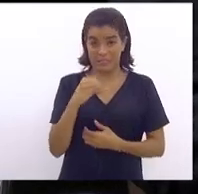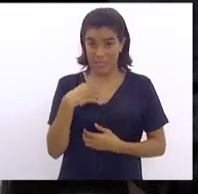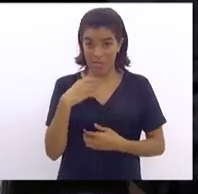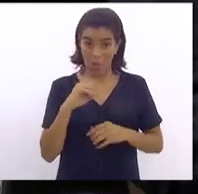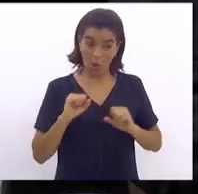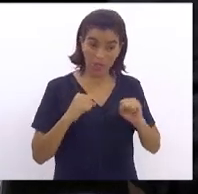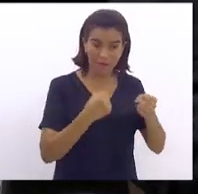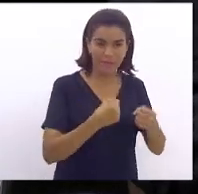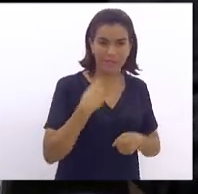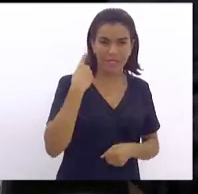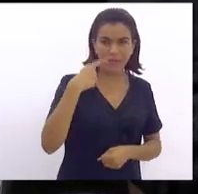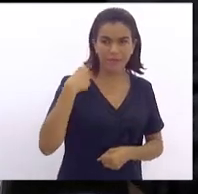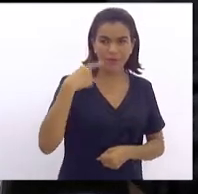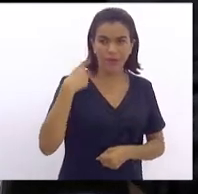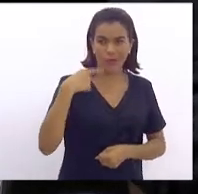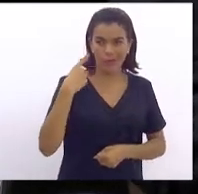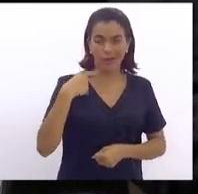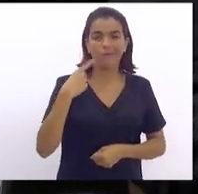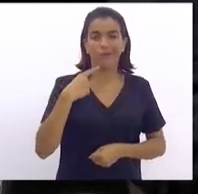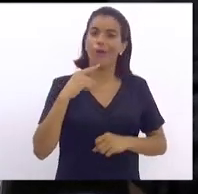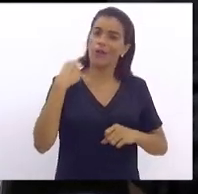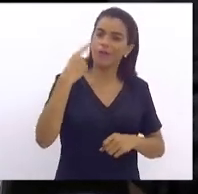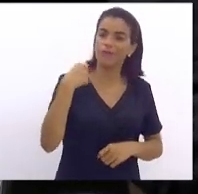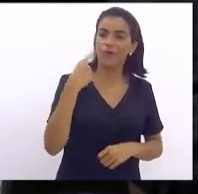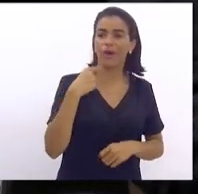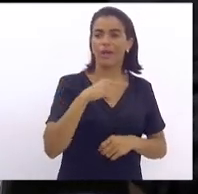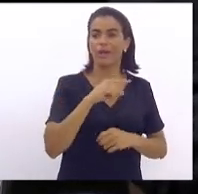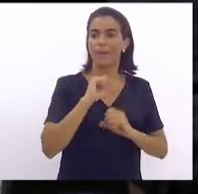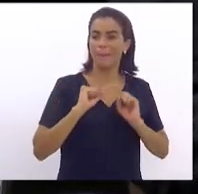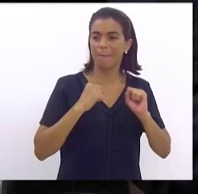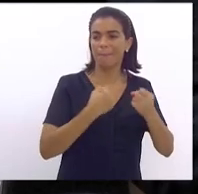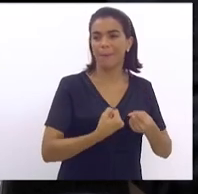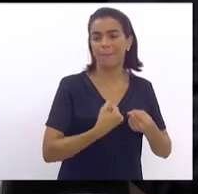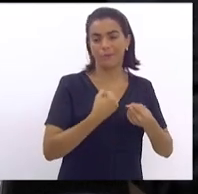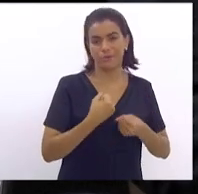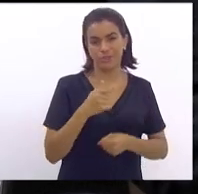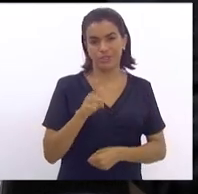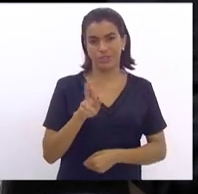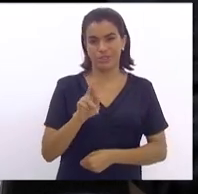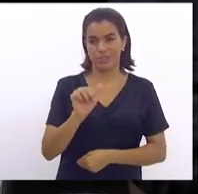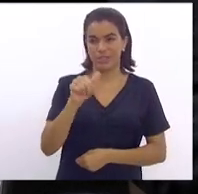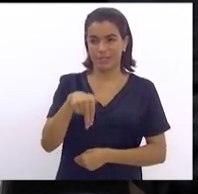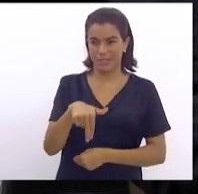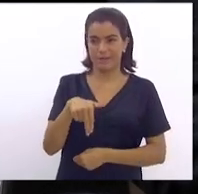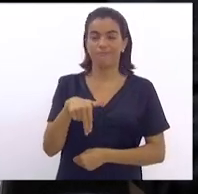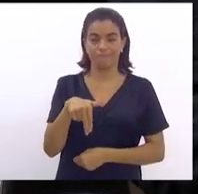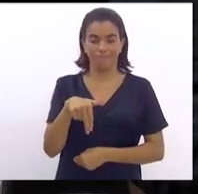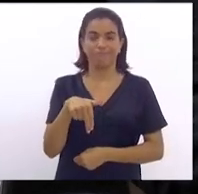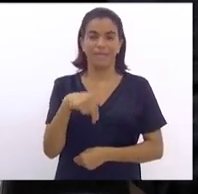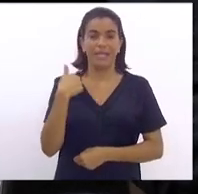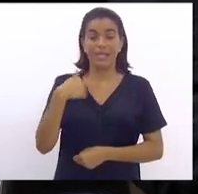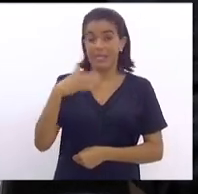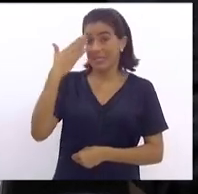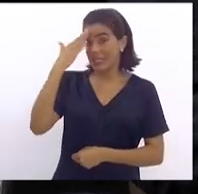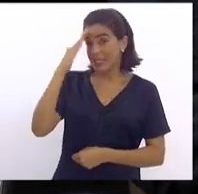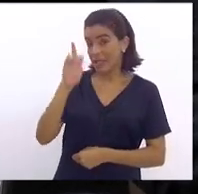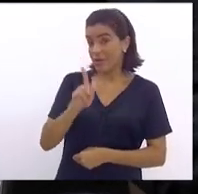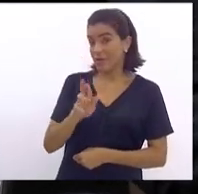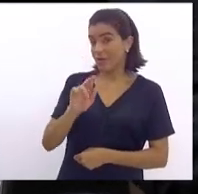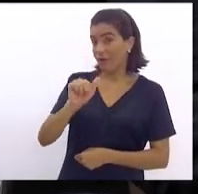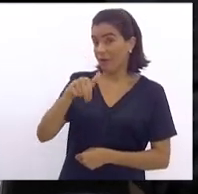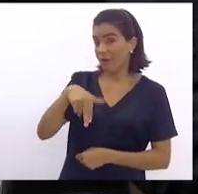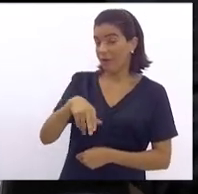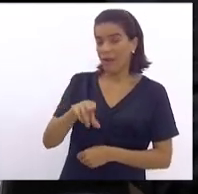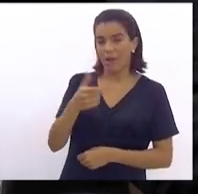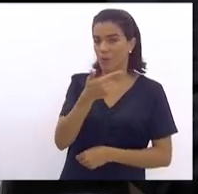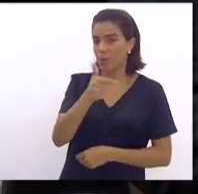os servidores, eu advogaria pela extensão da GRAM aos pensionistas, entendendo que a GRAM não está na